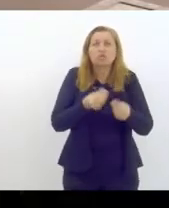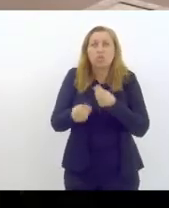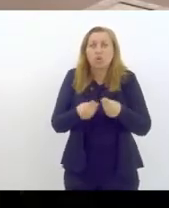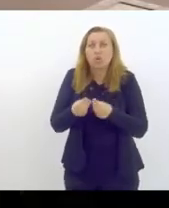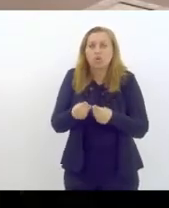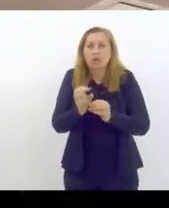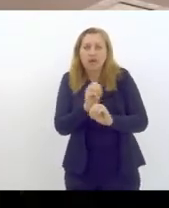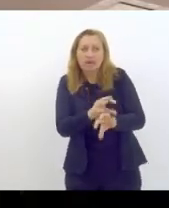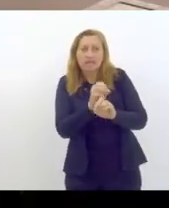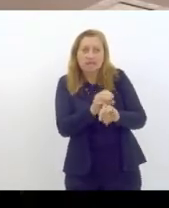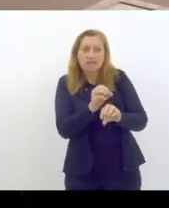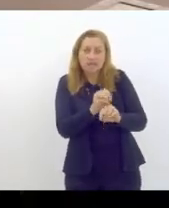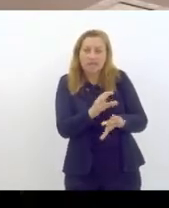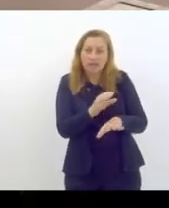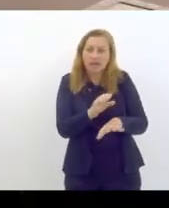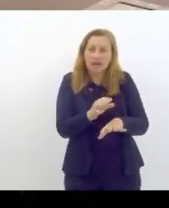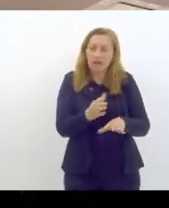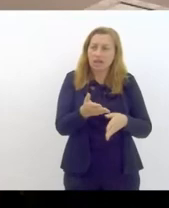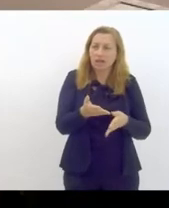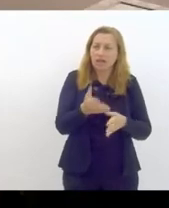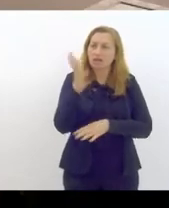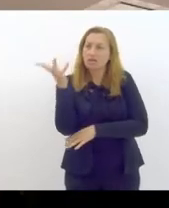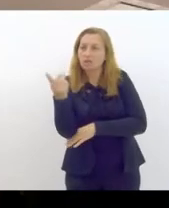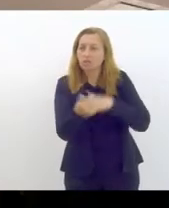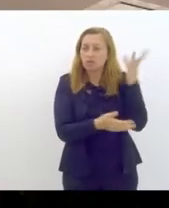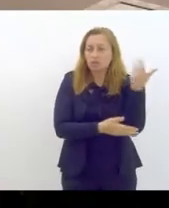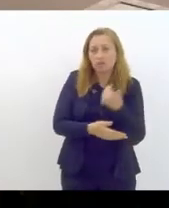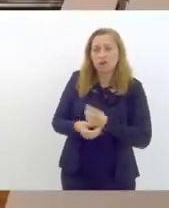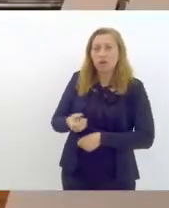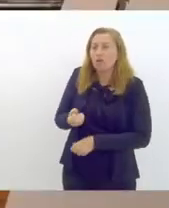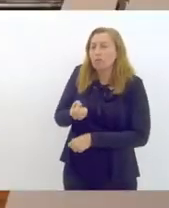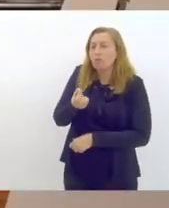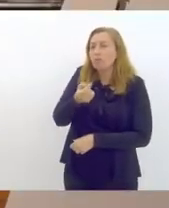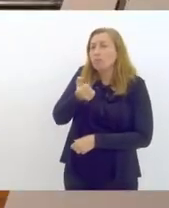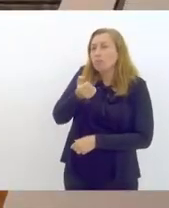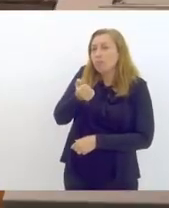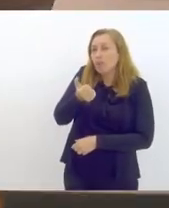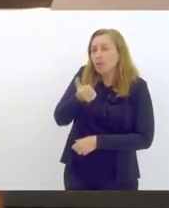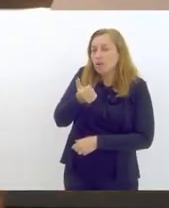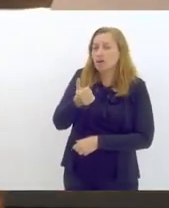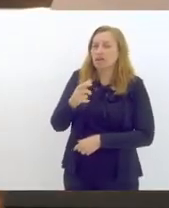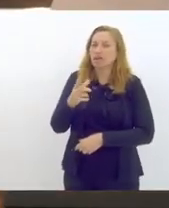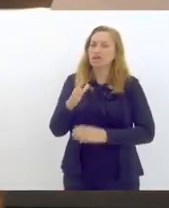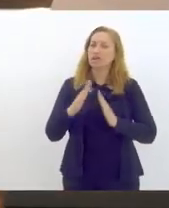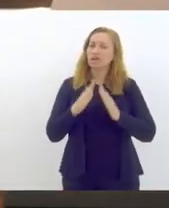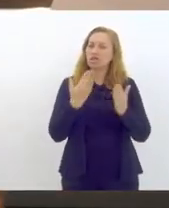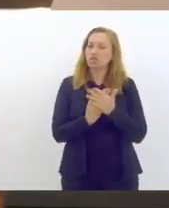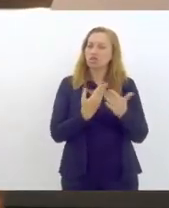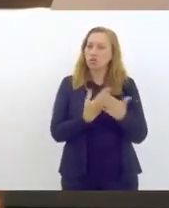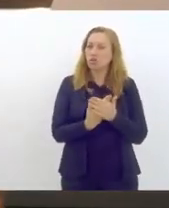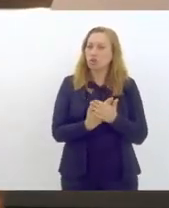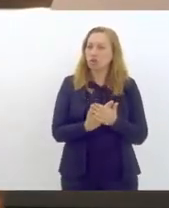alguma maneira, em poucas escolas, você tem horta, em poucas escolas, você tem composteira. Isso não custa nada, é muito